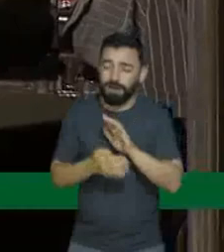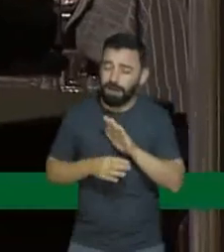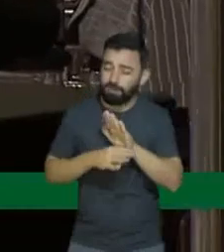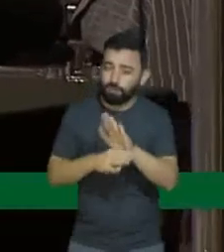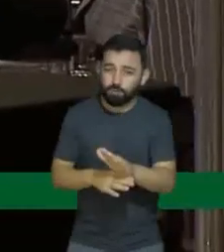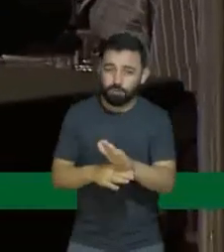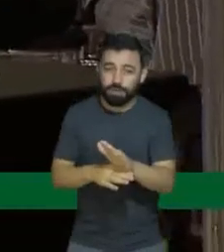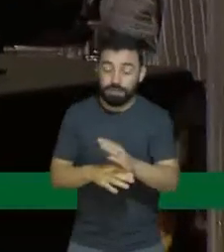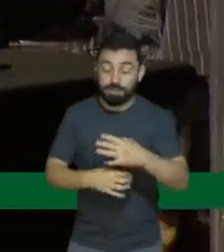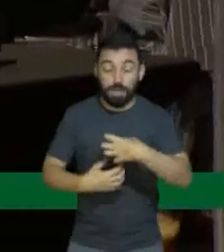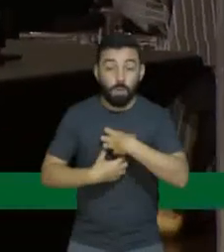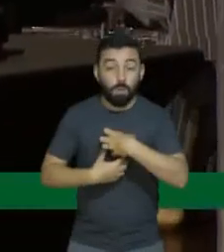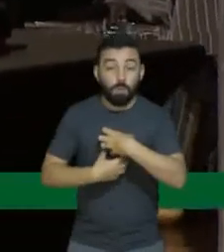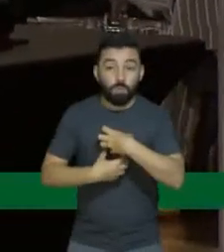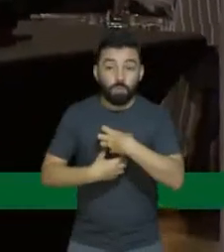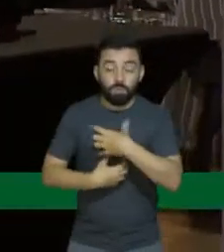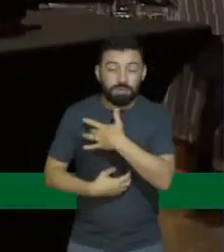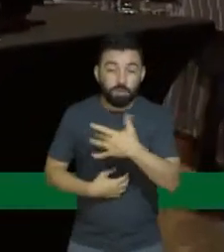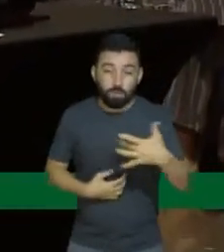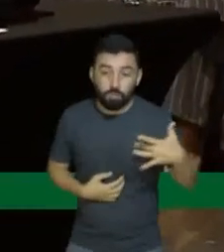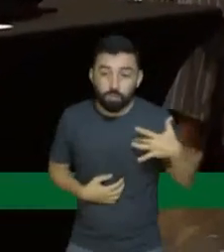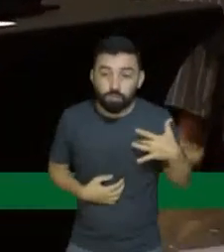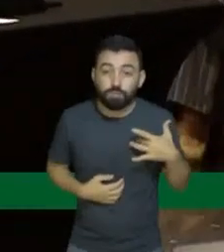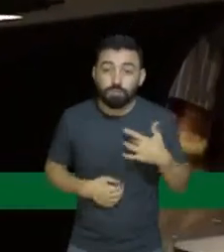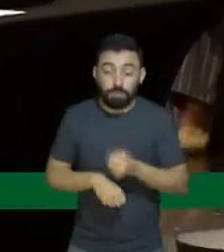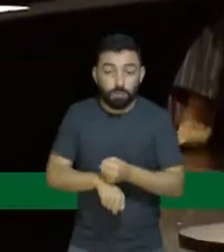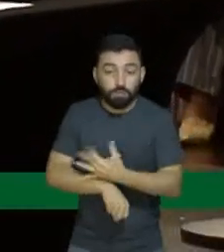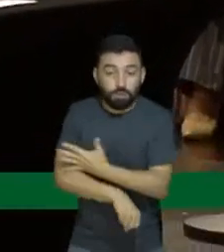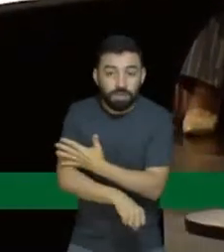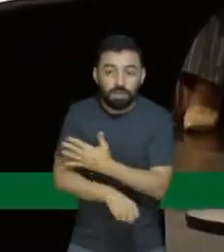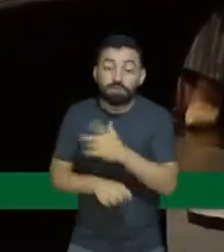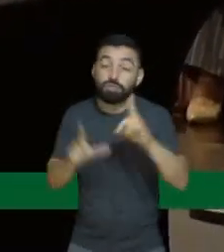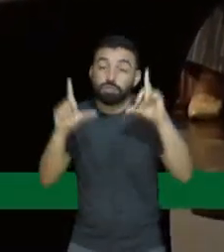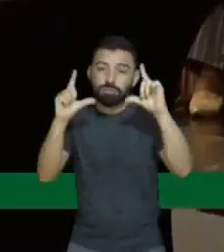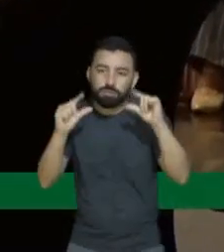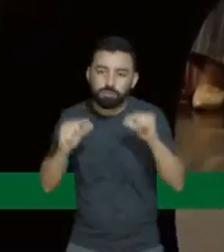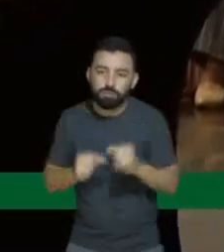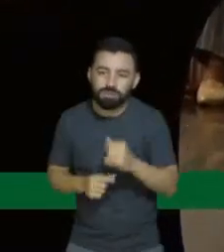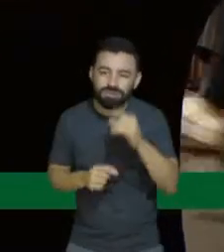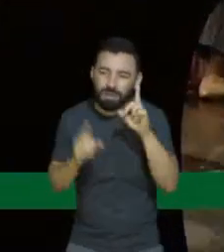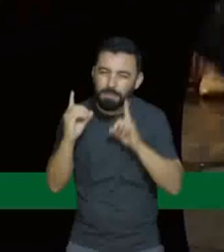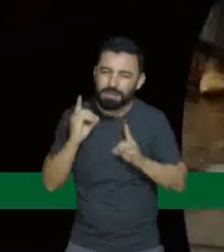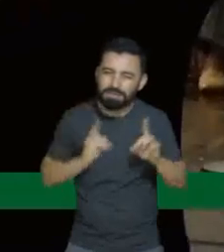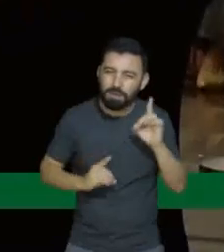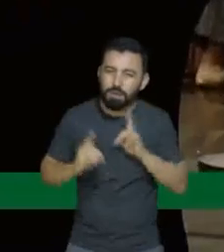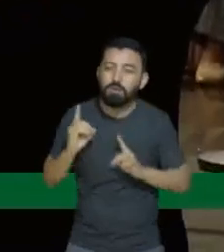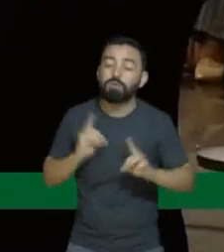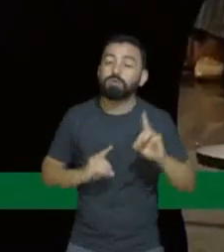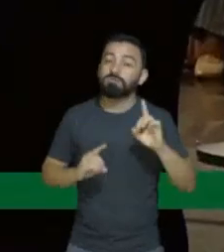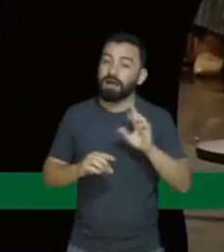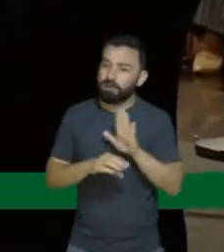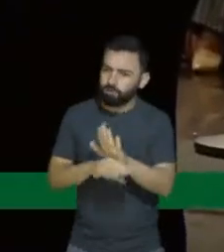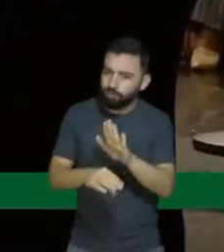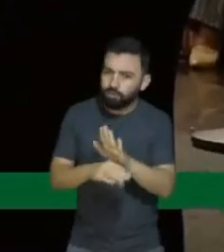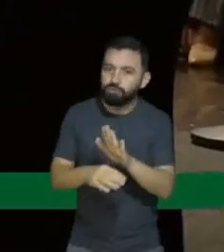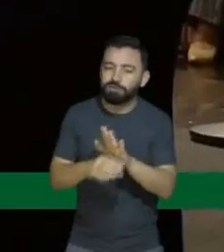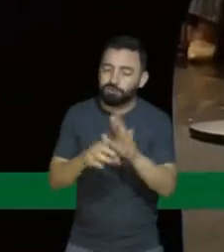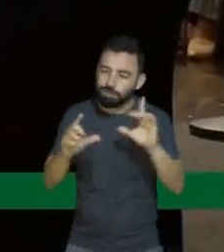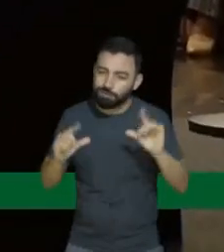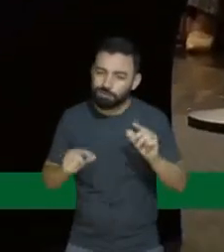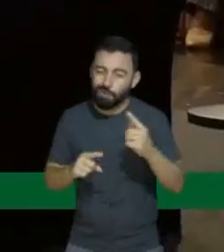emocional reduzindo ansiedade e depressão que são tão prevalentes nas pessoas com